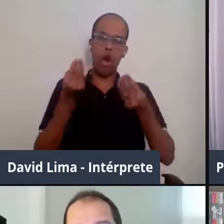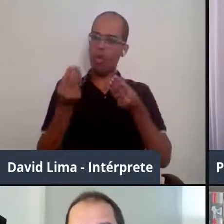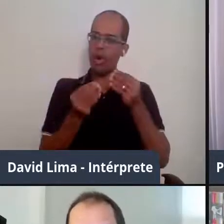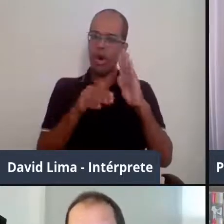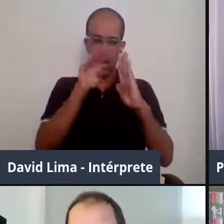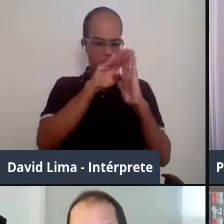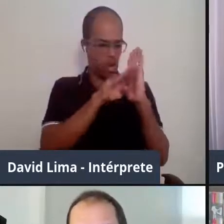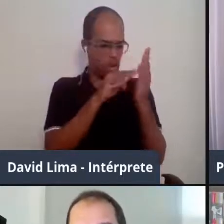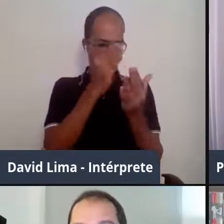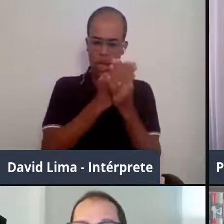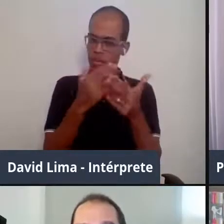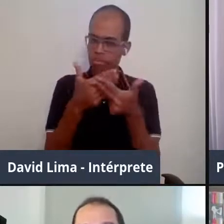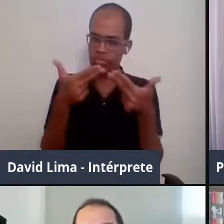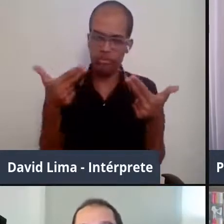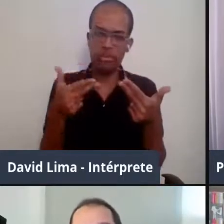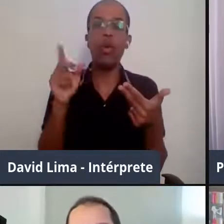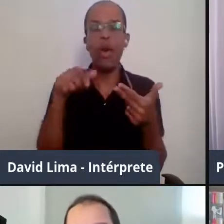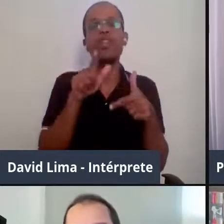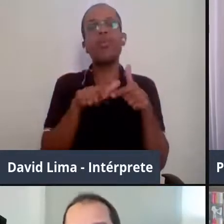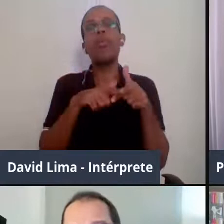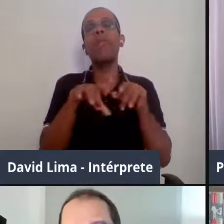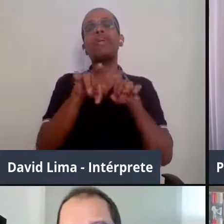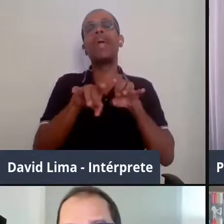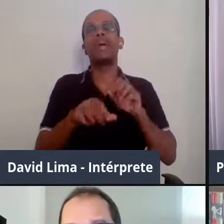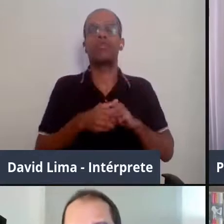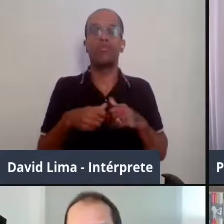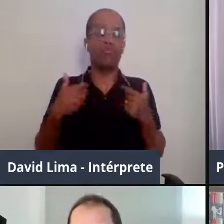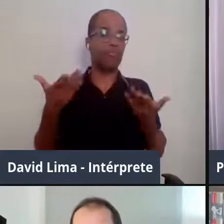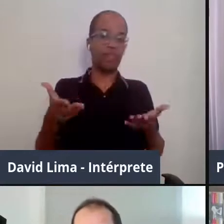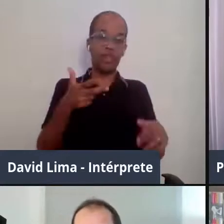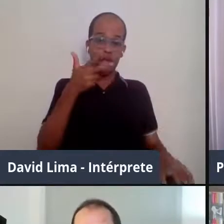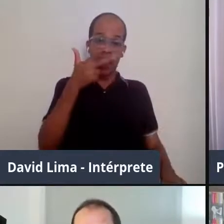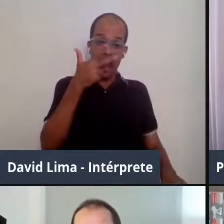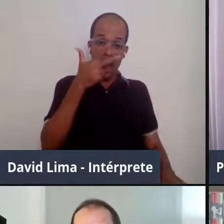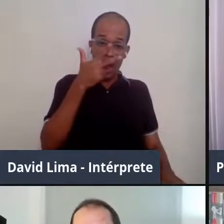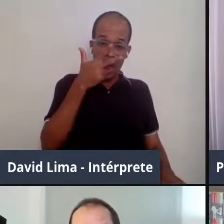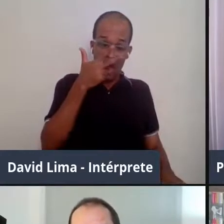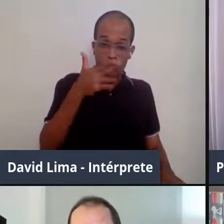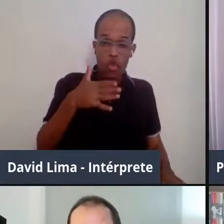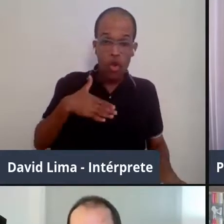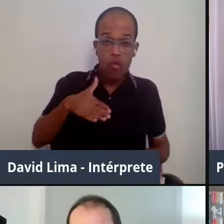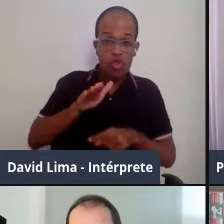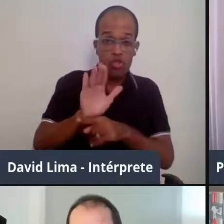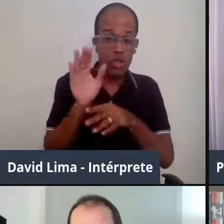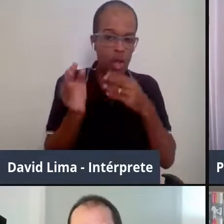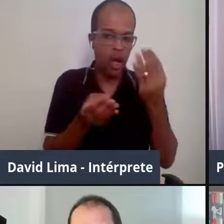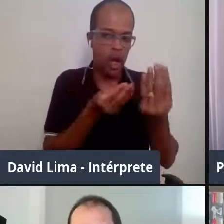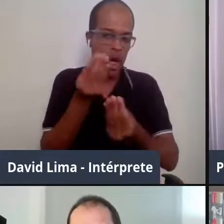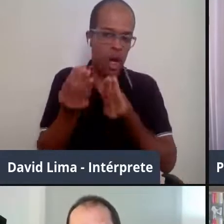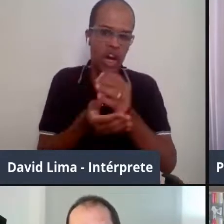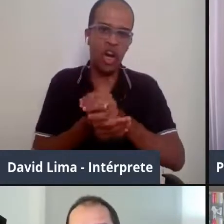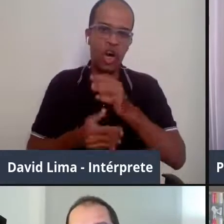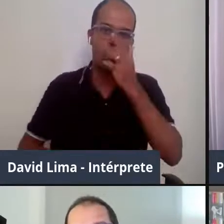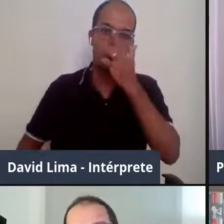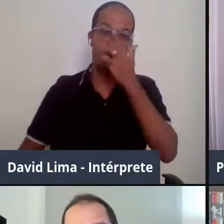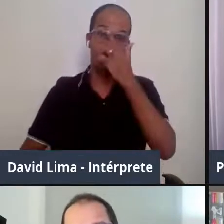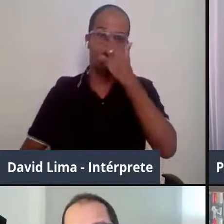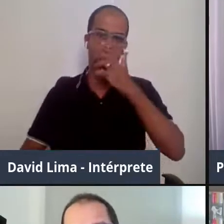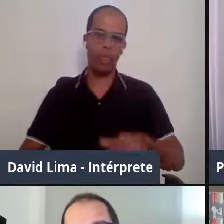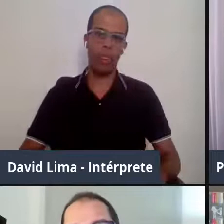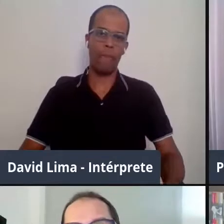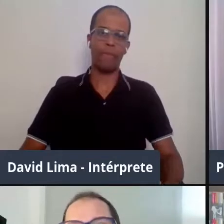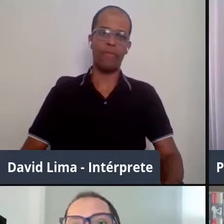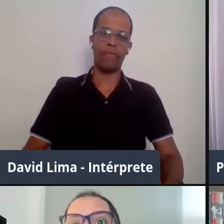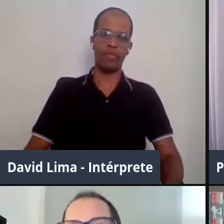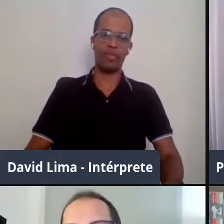processos. Então, são problemas técnicos. Agora, eu acho que a minha contribuição pode ser o seguinte: uma questão de ordem teórica e